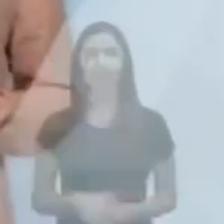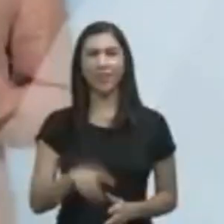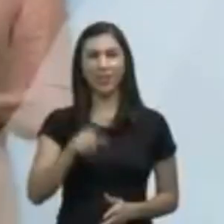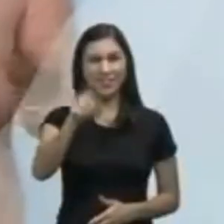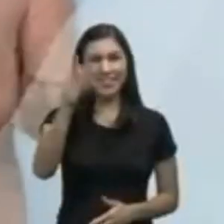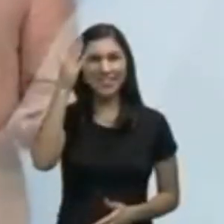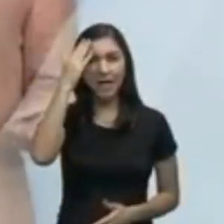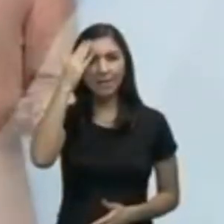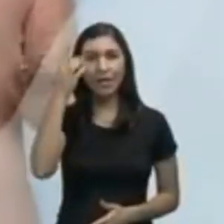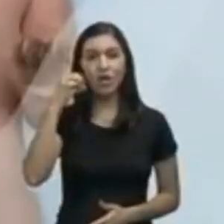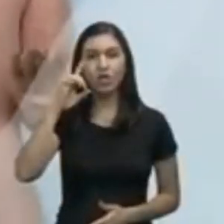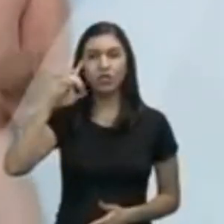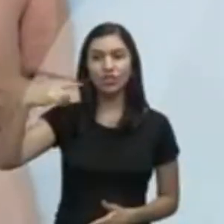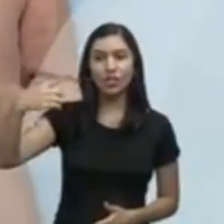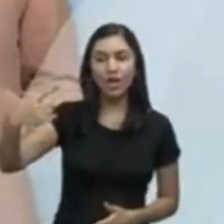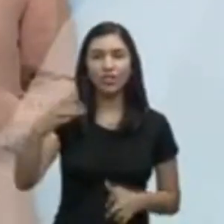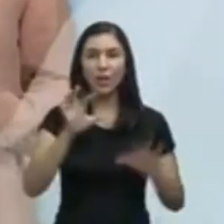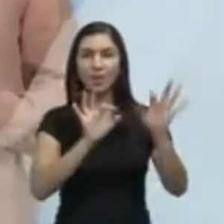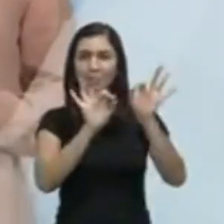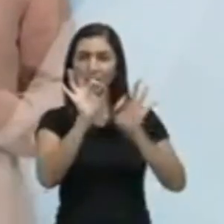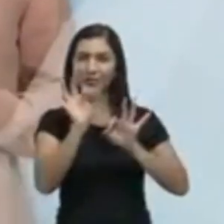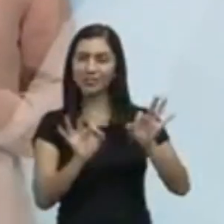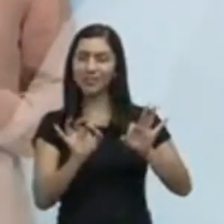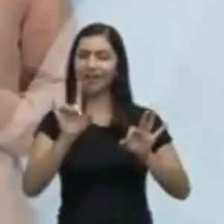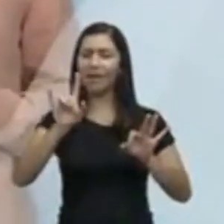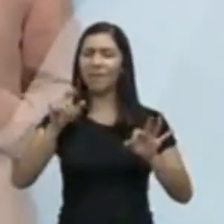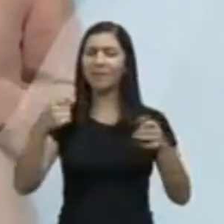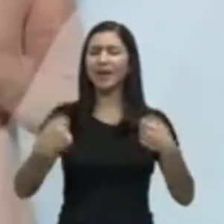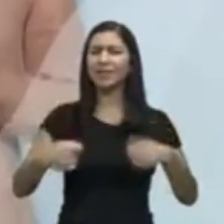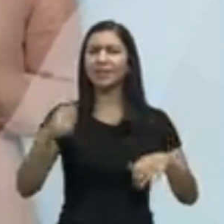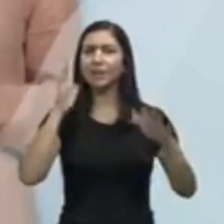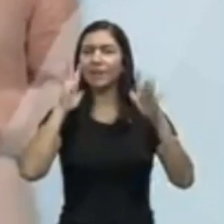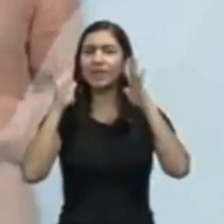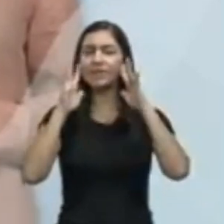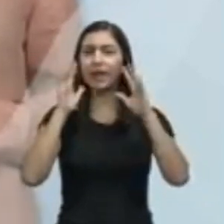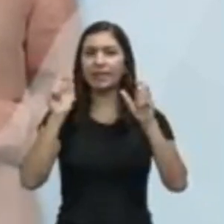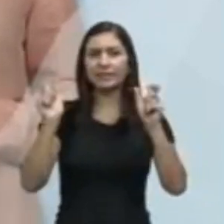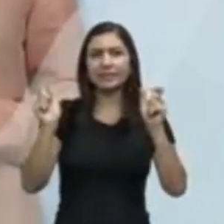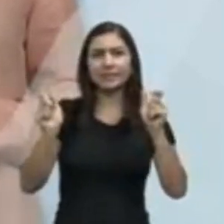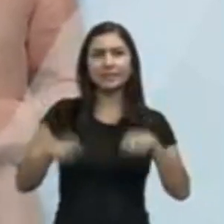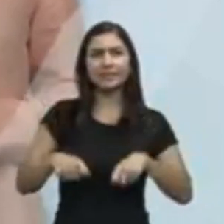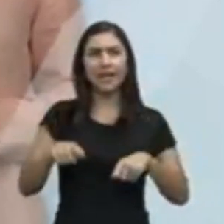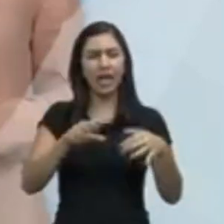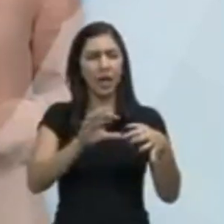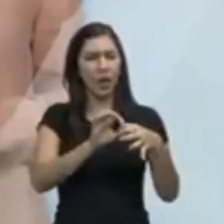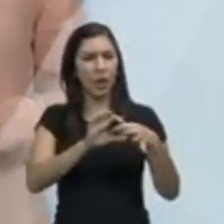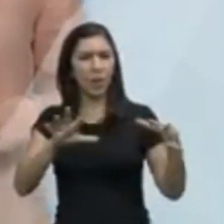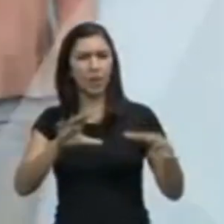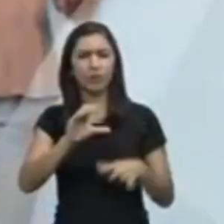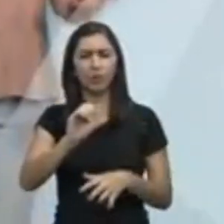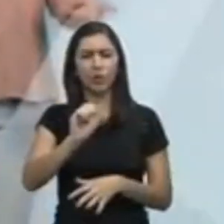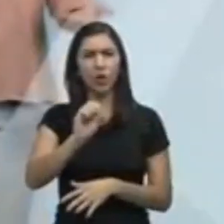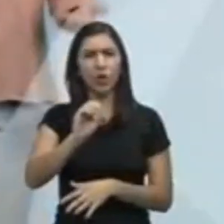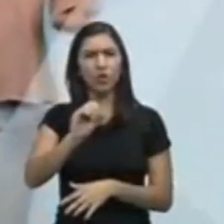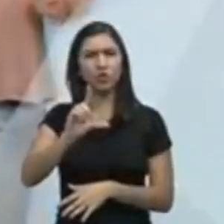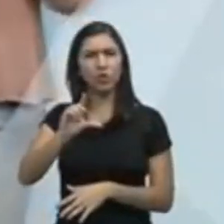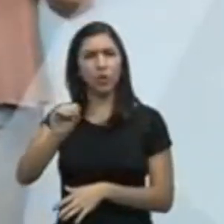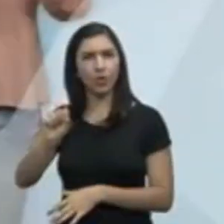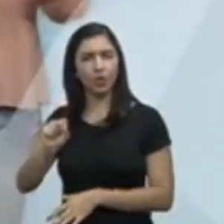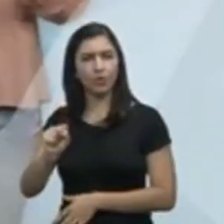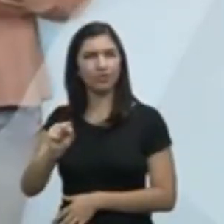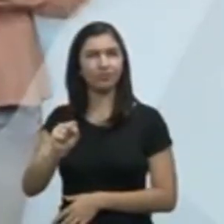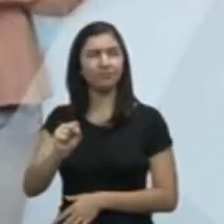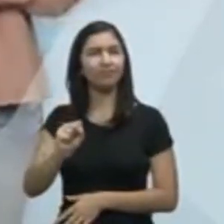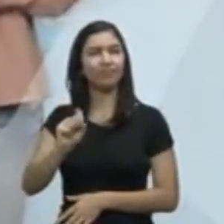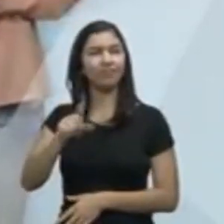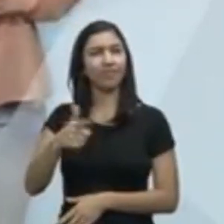Você sabia que no dia a dia dos projetistas é preciso pensar na possibilidade de ruptura de solos? Pois é. E